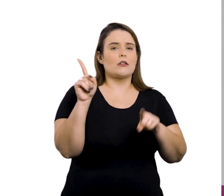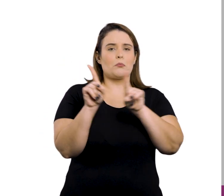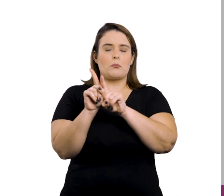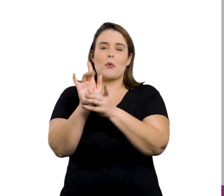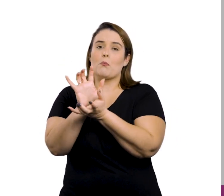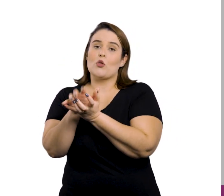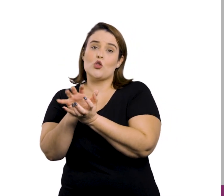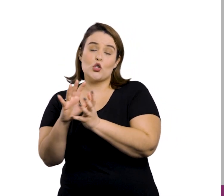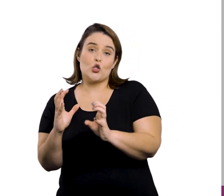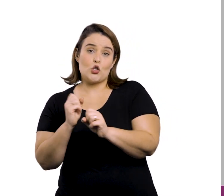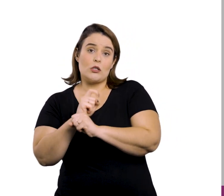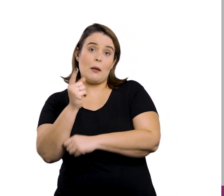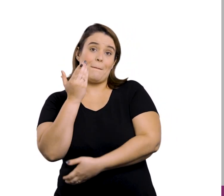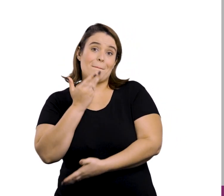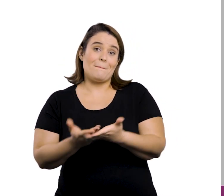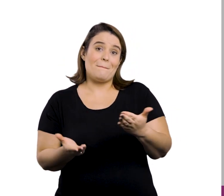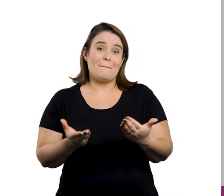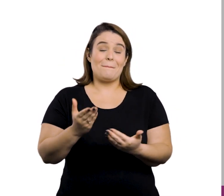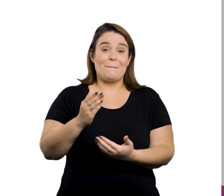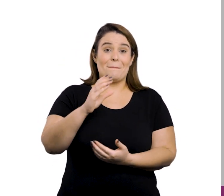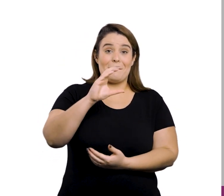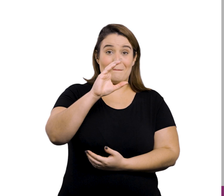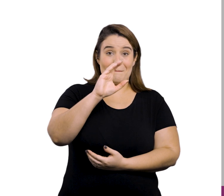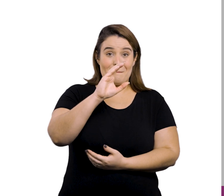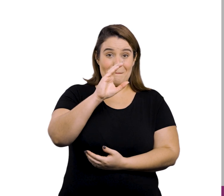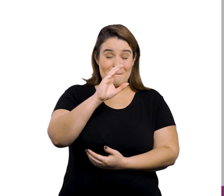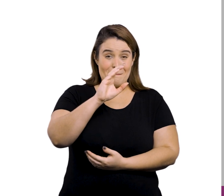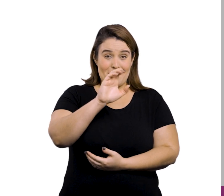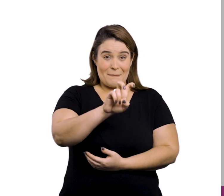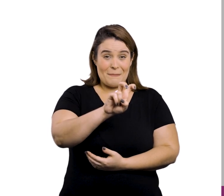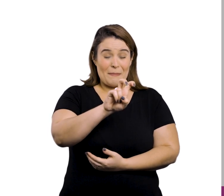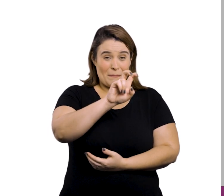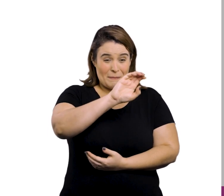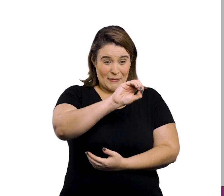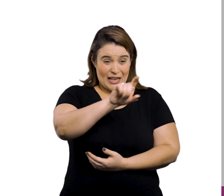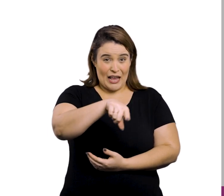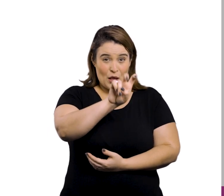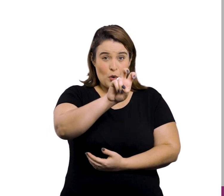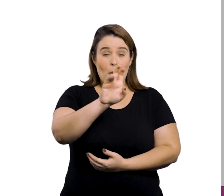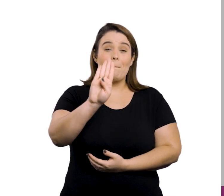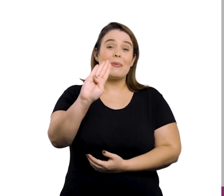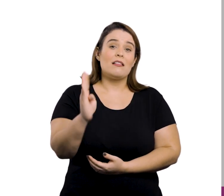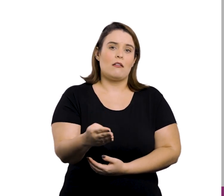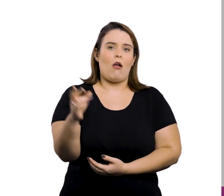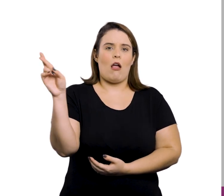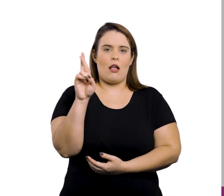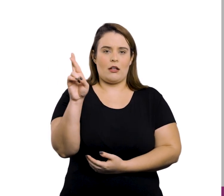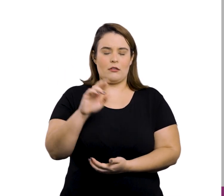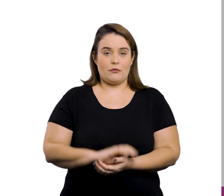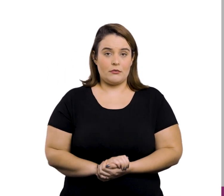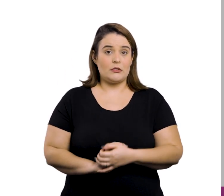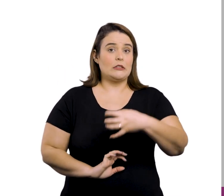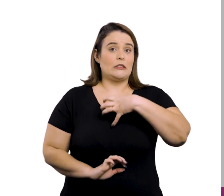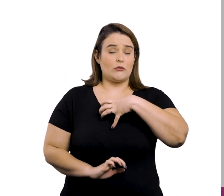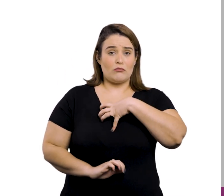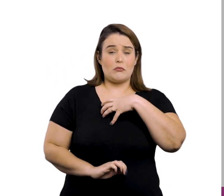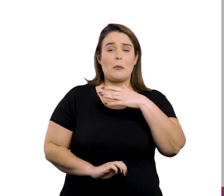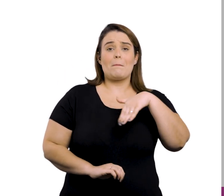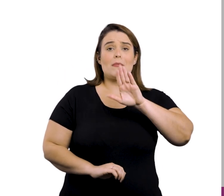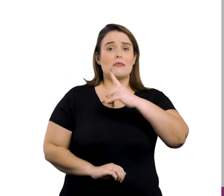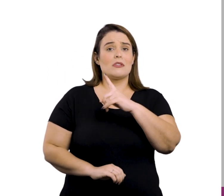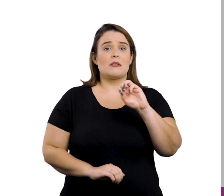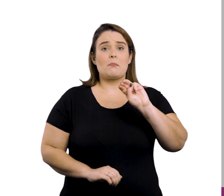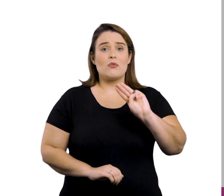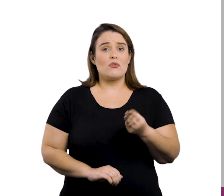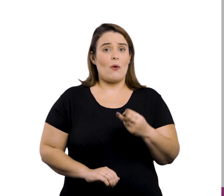de Pernambuco juntas vão perder R$ 500 bilhão. Se contarmos só a rede de Salvador, mais de